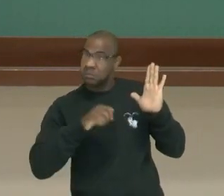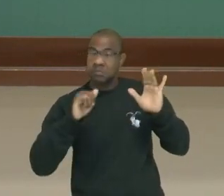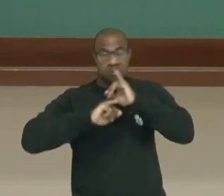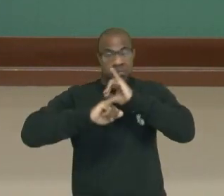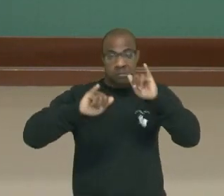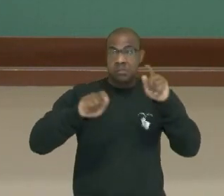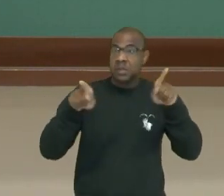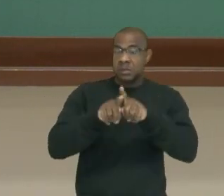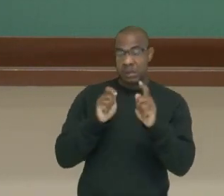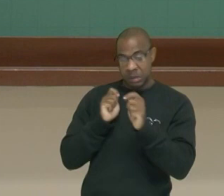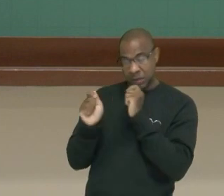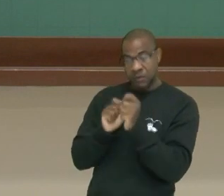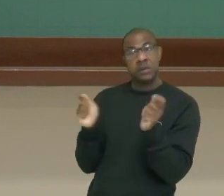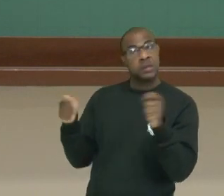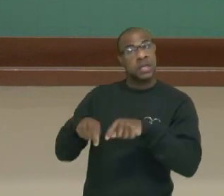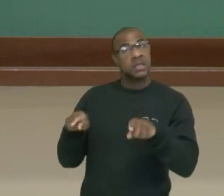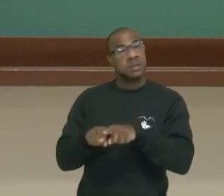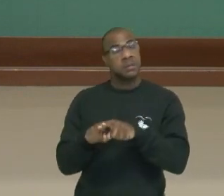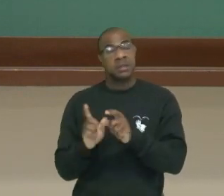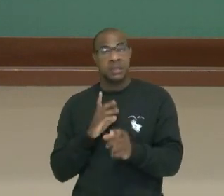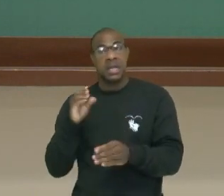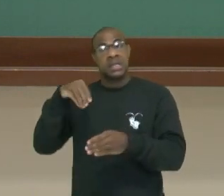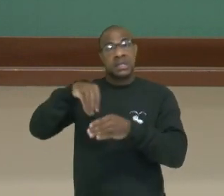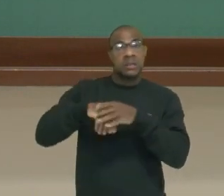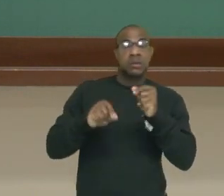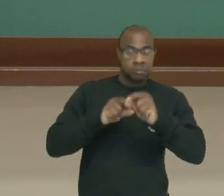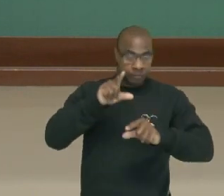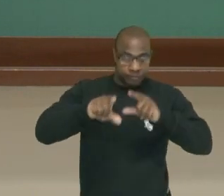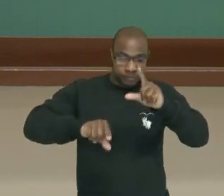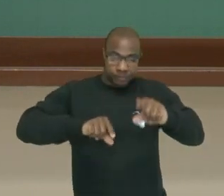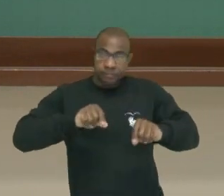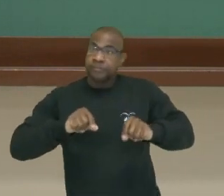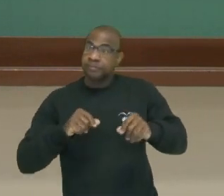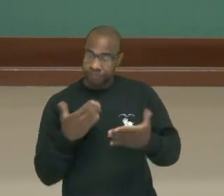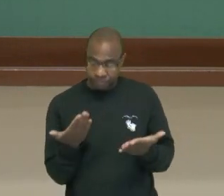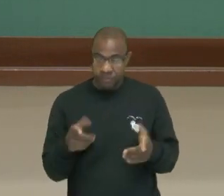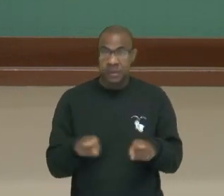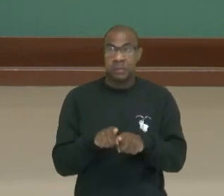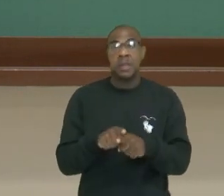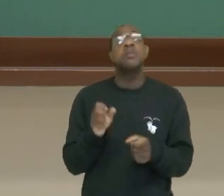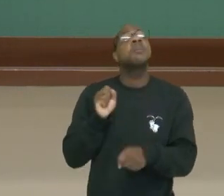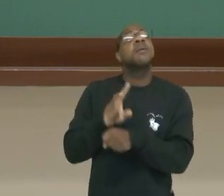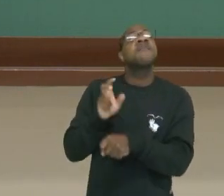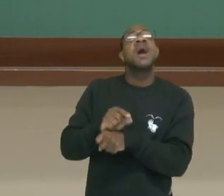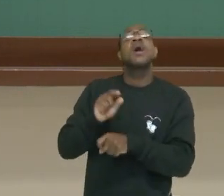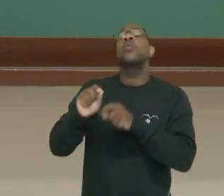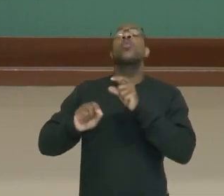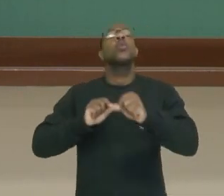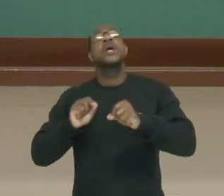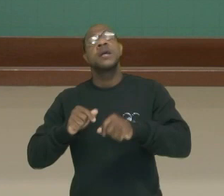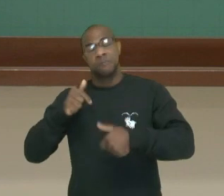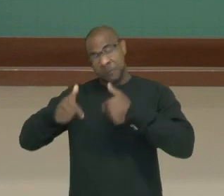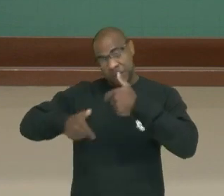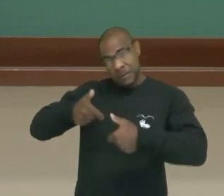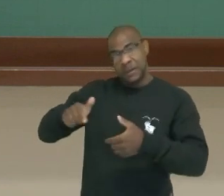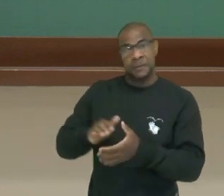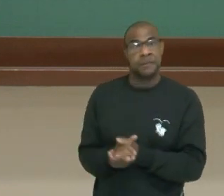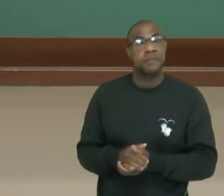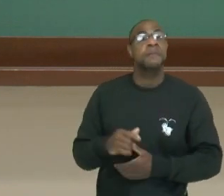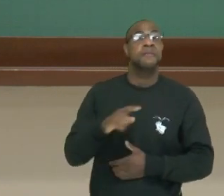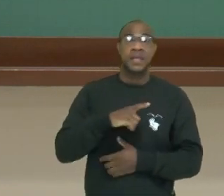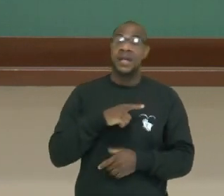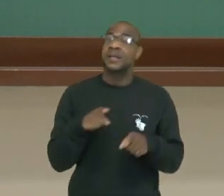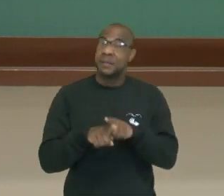assunto, possivelmente faz parte de um processo seletivo para uma vaga de emprego. E falando de emprego, temos a entrevista